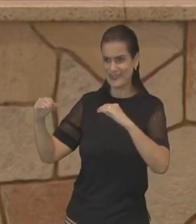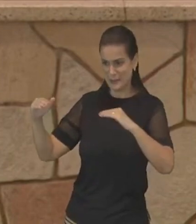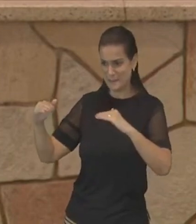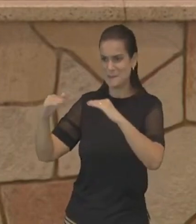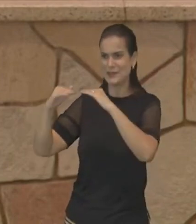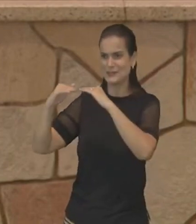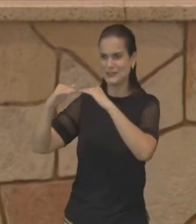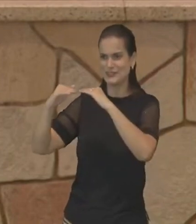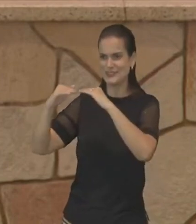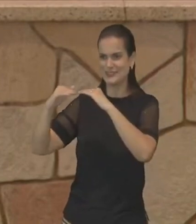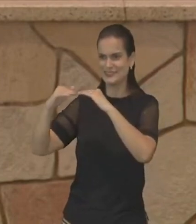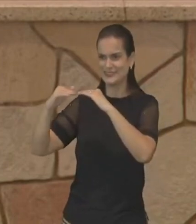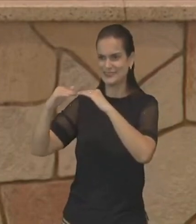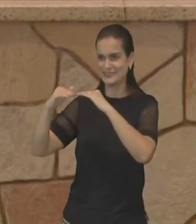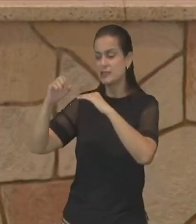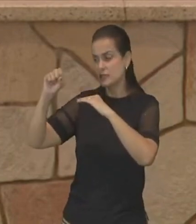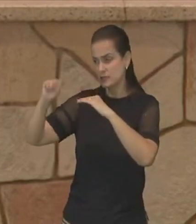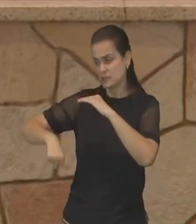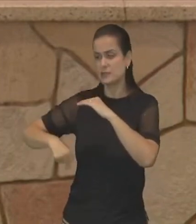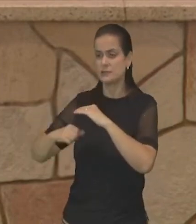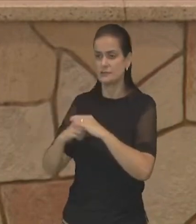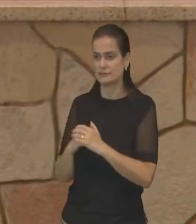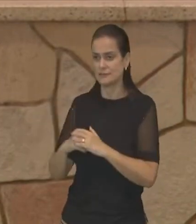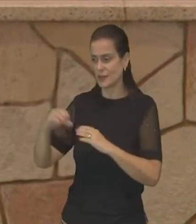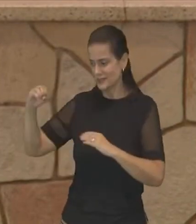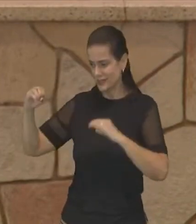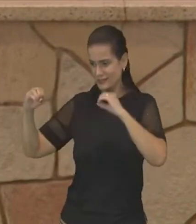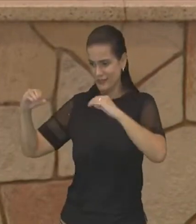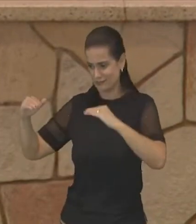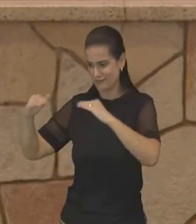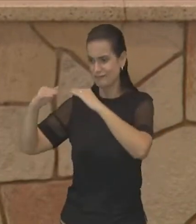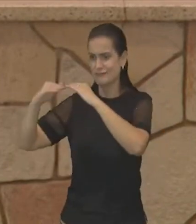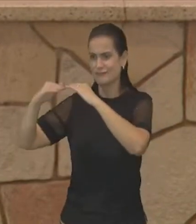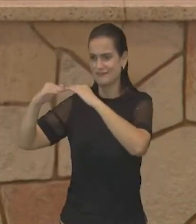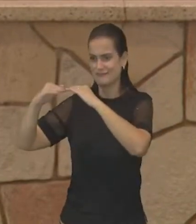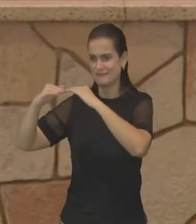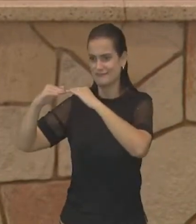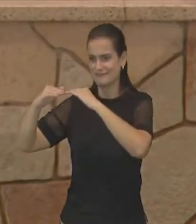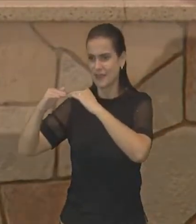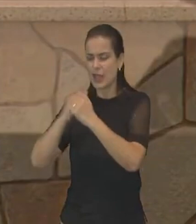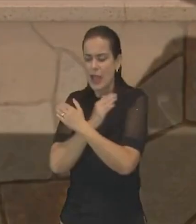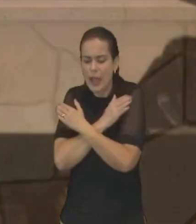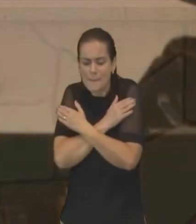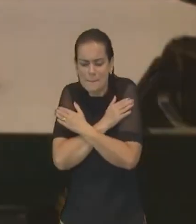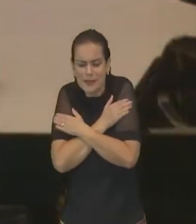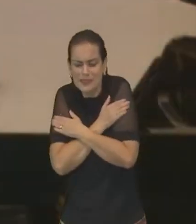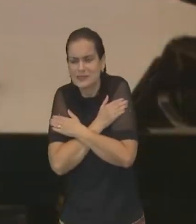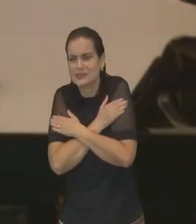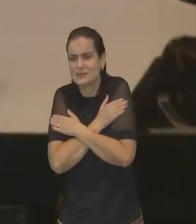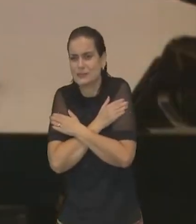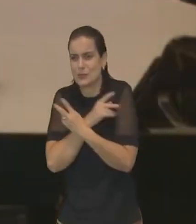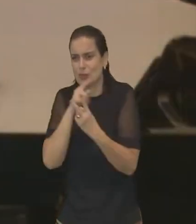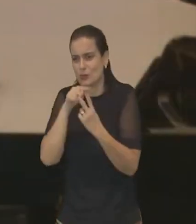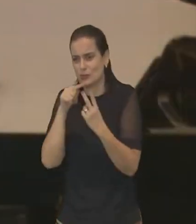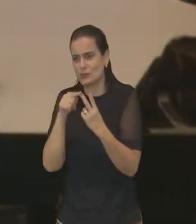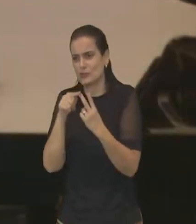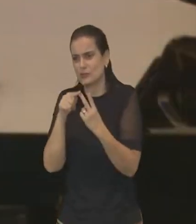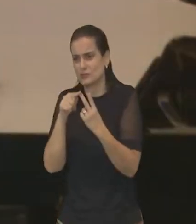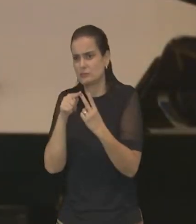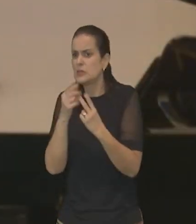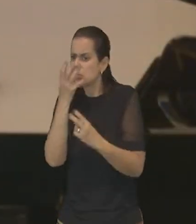Aí eu falei: sim, papai, 0-0. Nos abraçamos ali, meus irmãos, papo sério